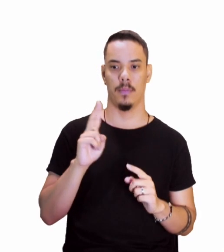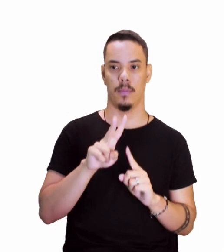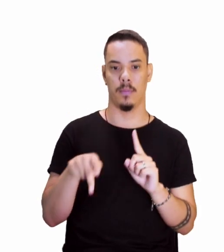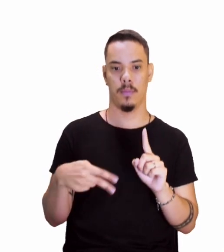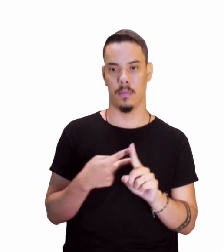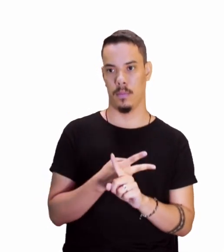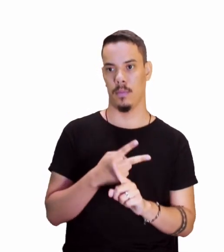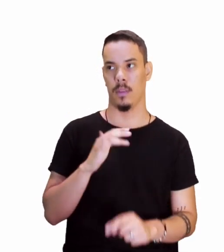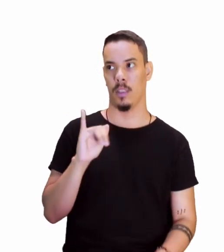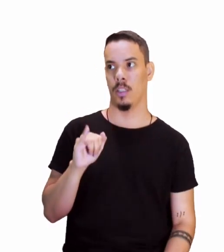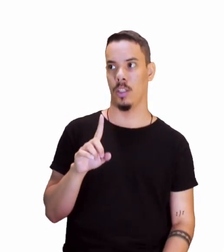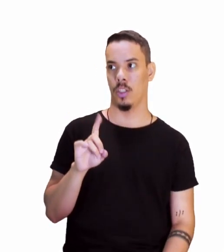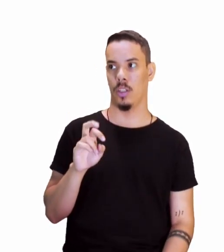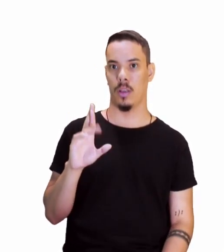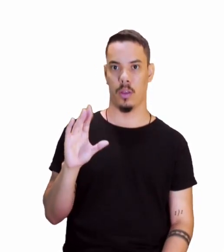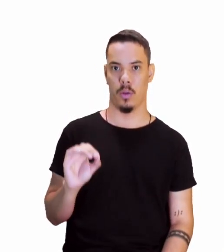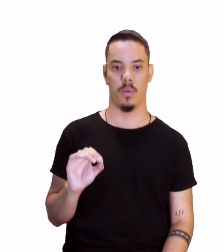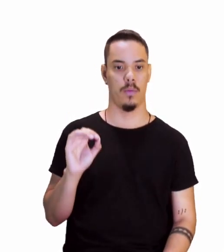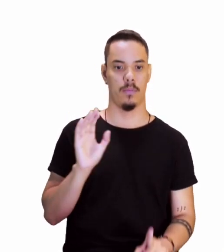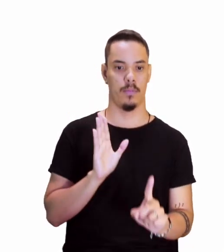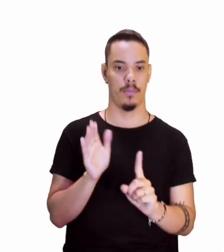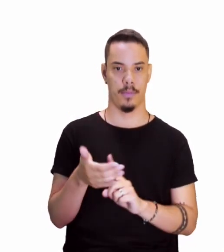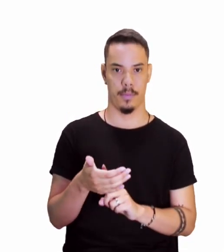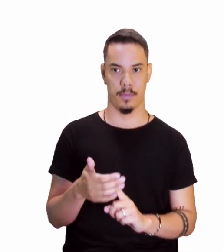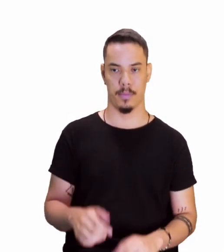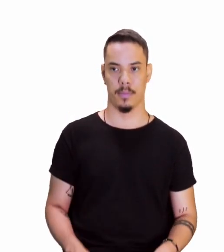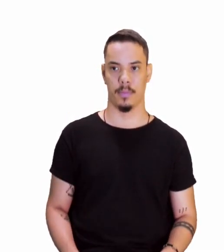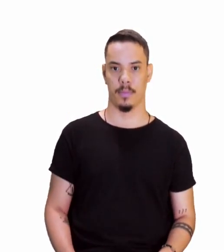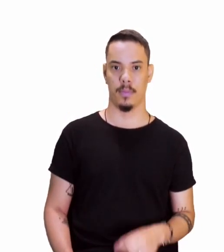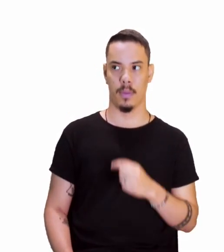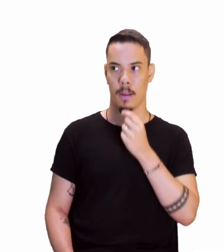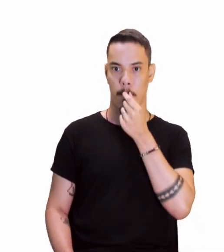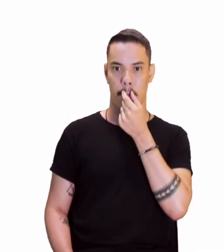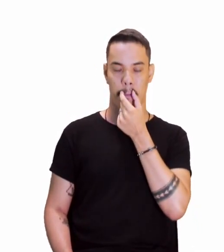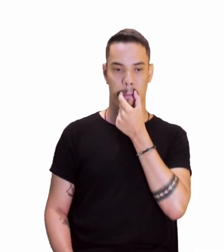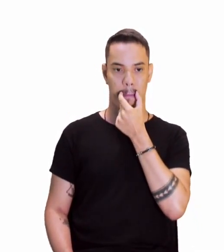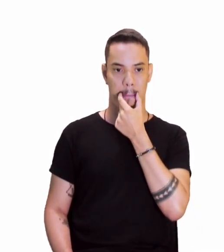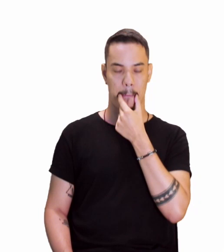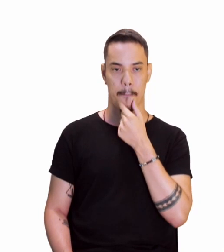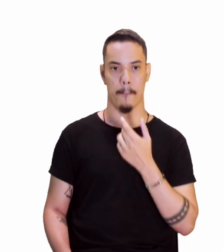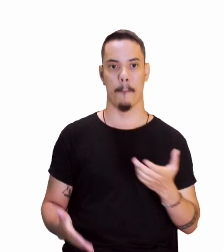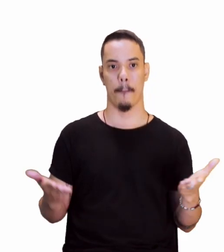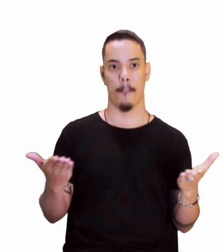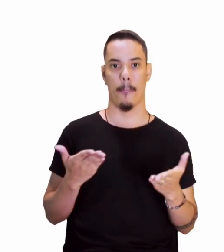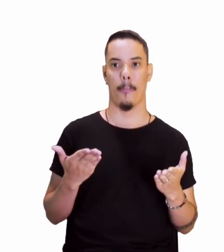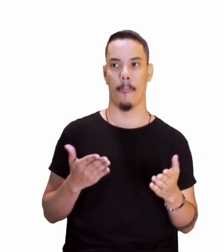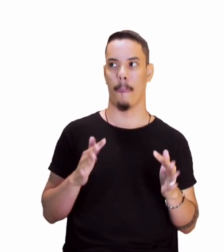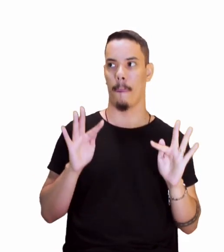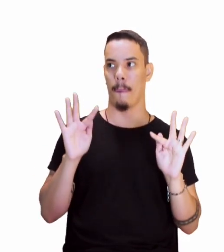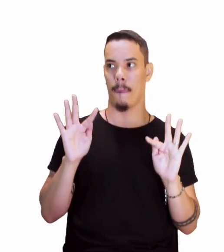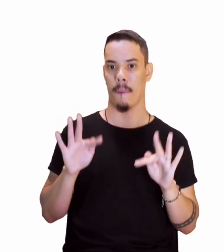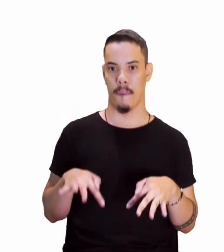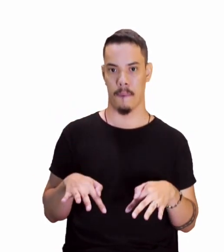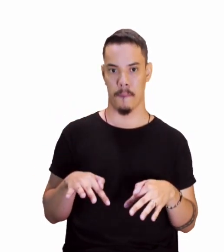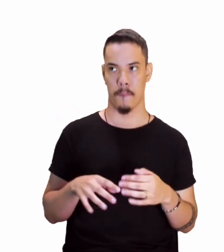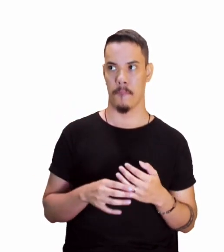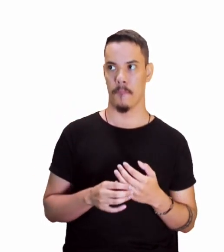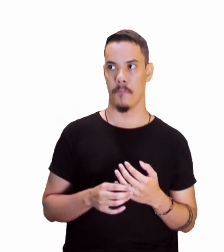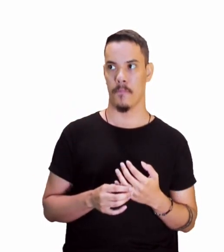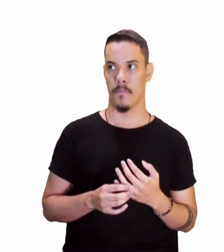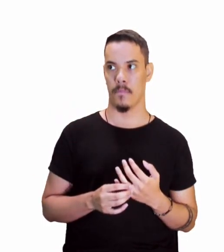transitivo indireto. Tá certinho? Pronto, aqui terminando a